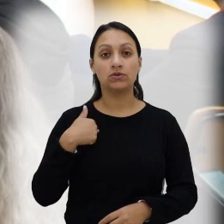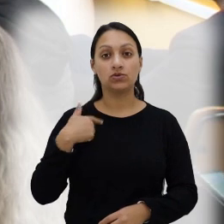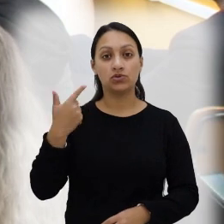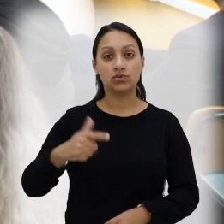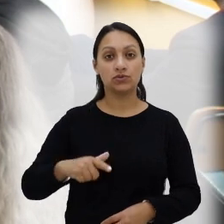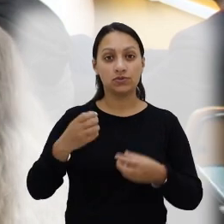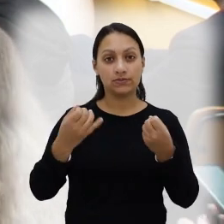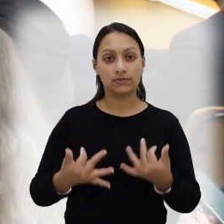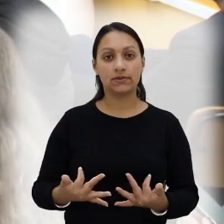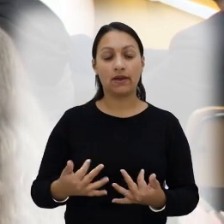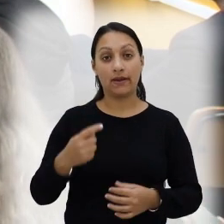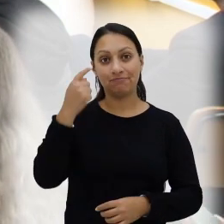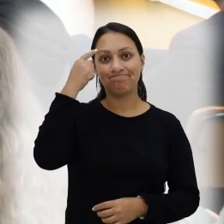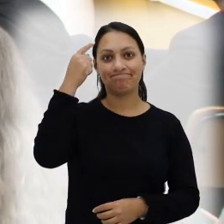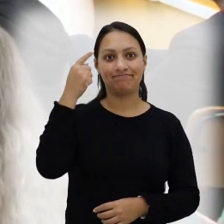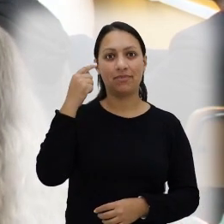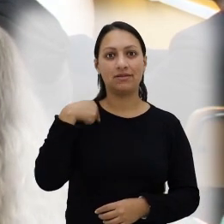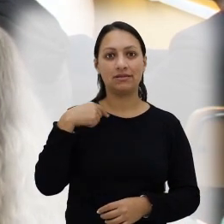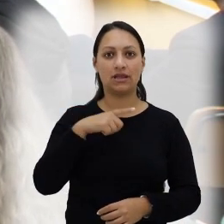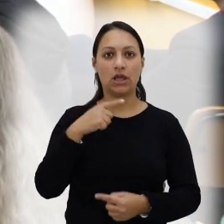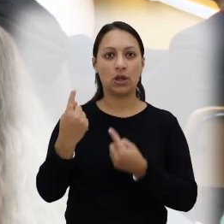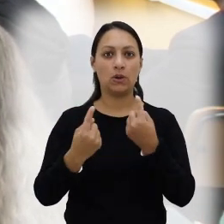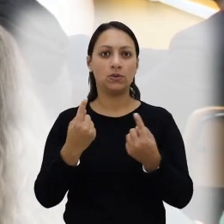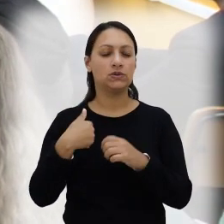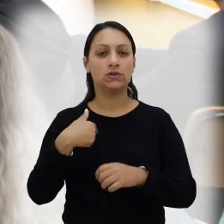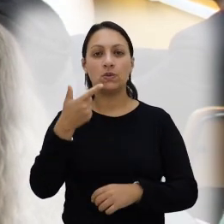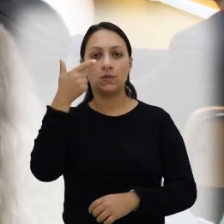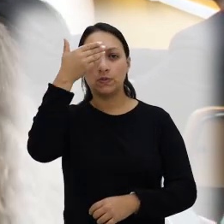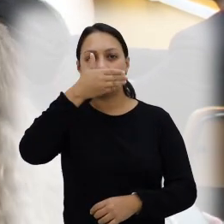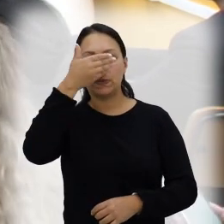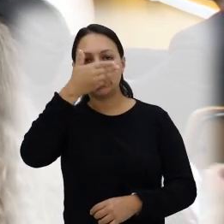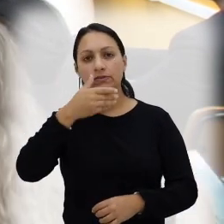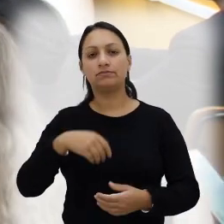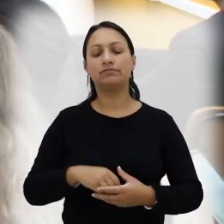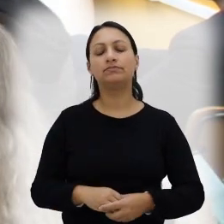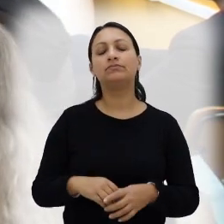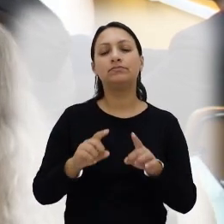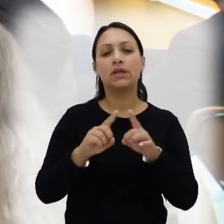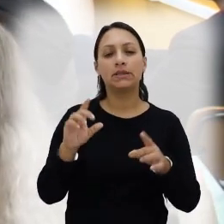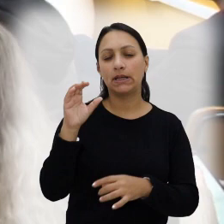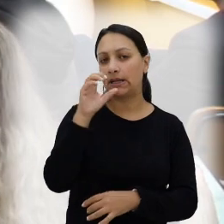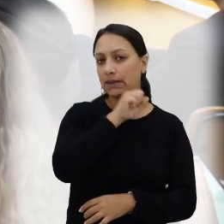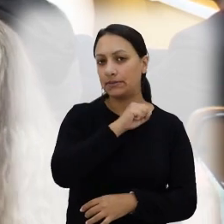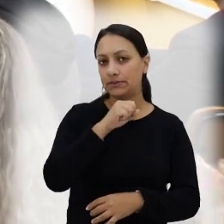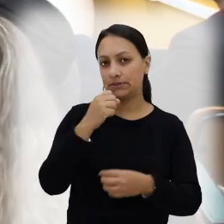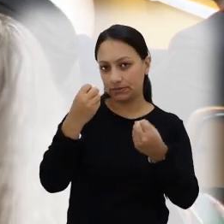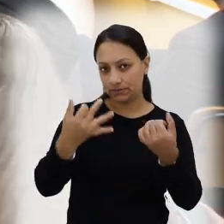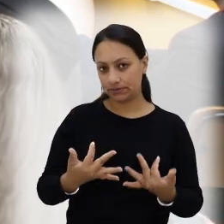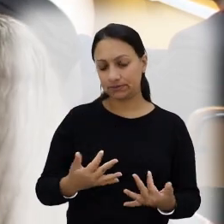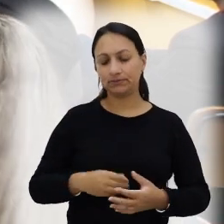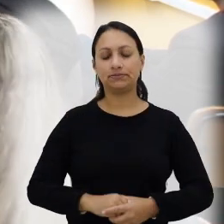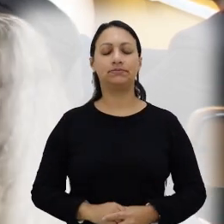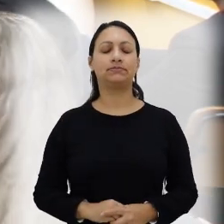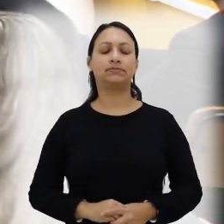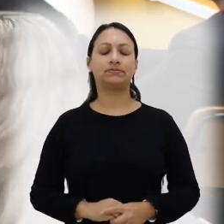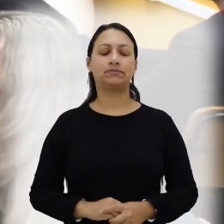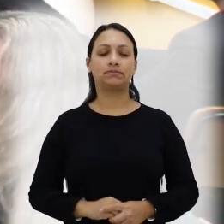liguei que tem gente que está do lado de lá, não consegue ver, né? Mas só muito rapidamente para reforçar.